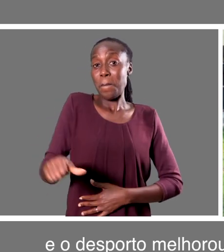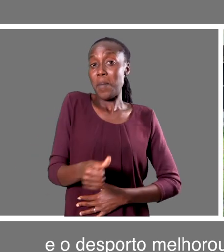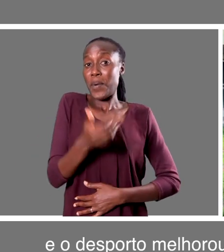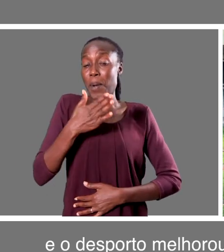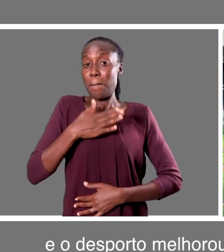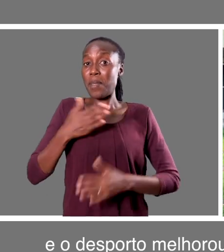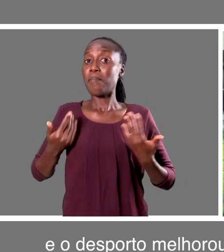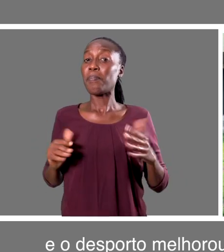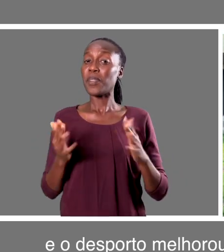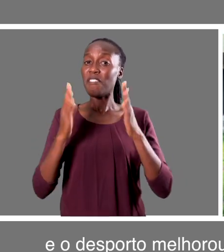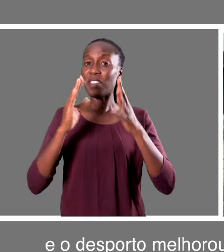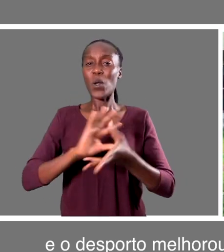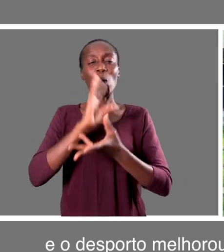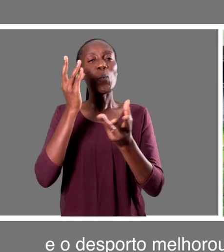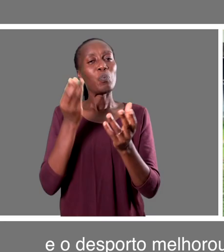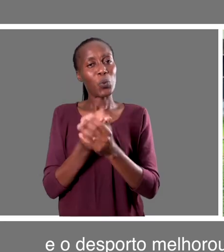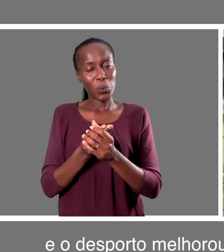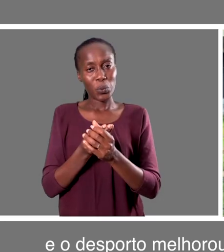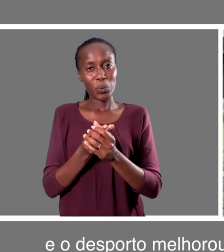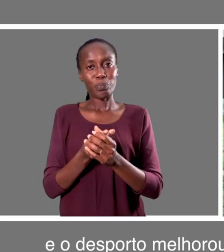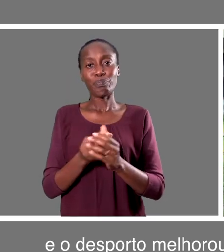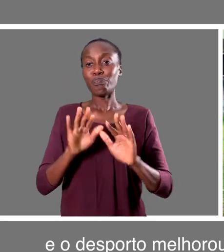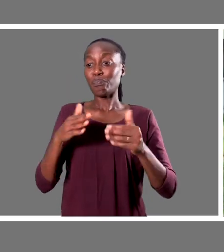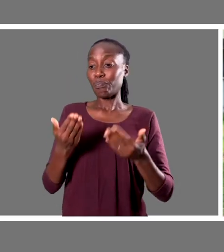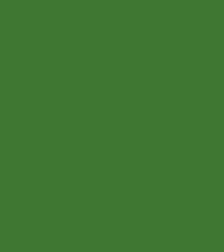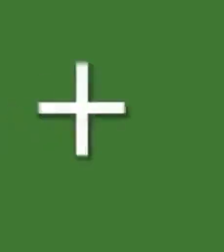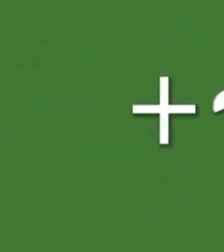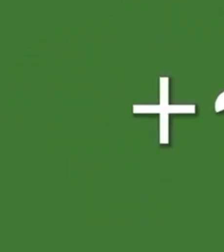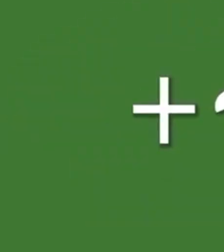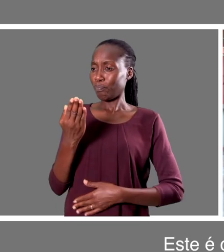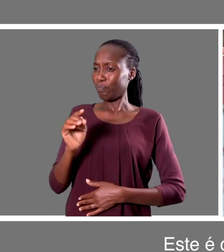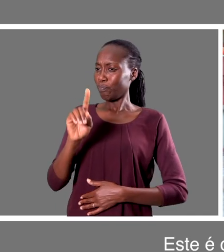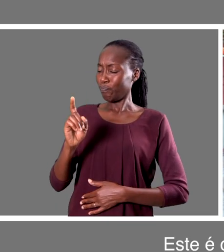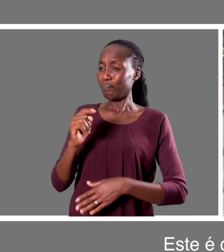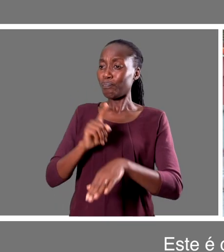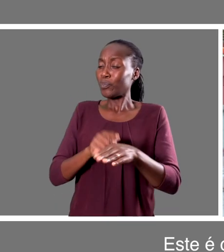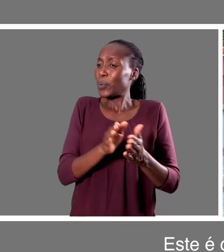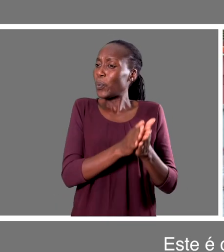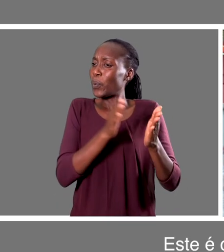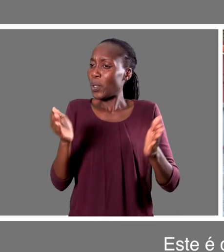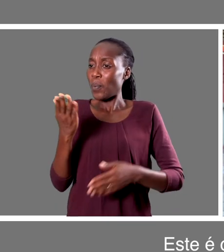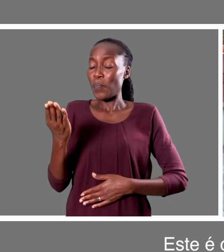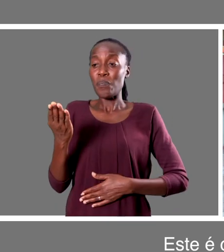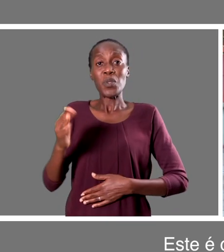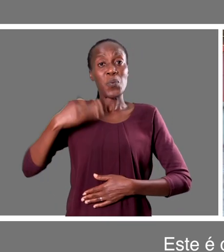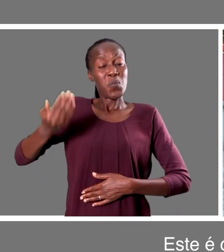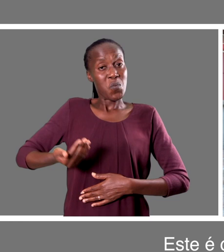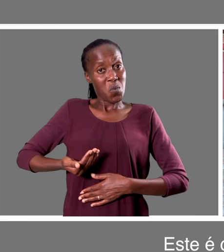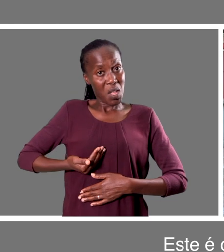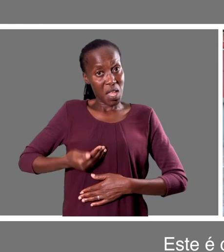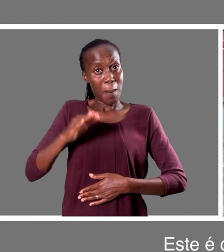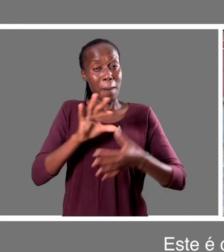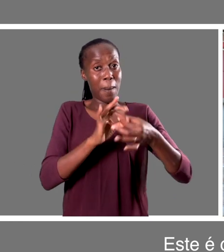melhora a minha vida em todos os aspectos. É este percurso que a nossa